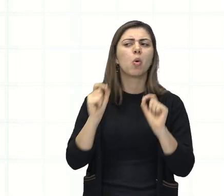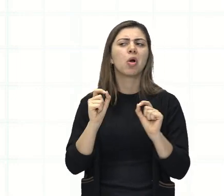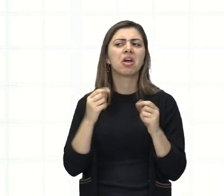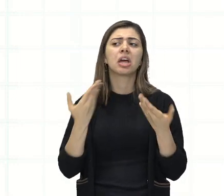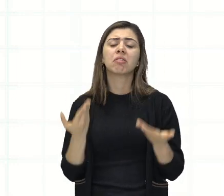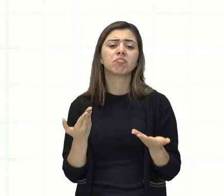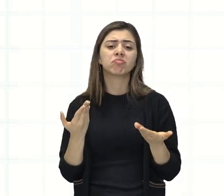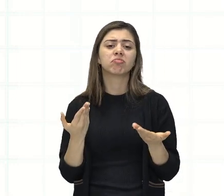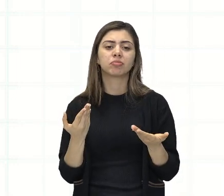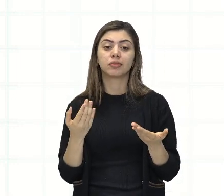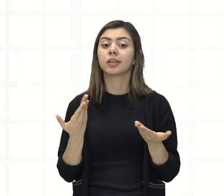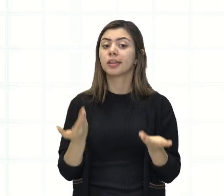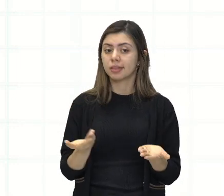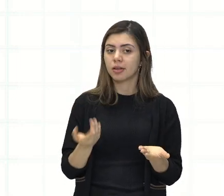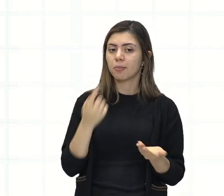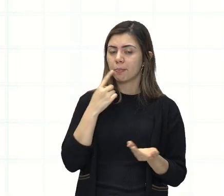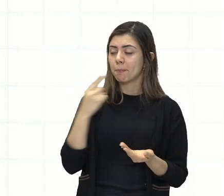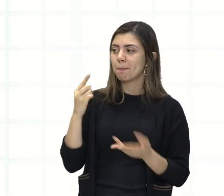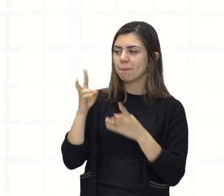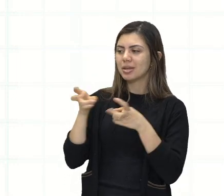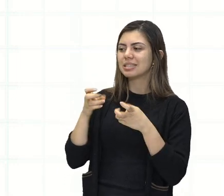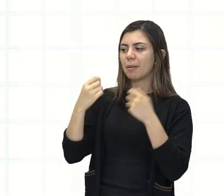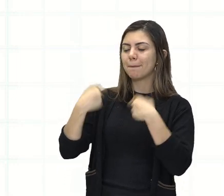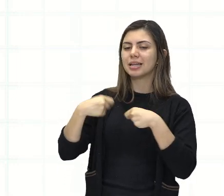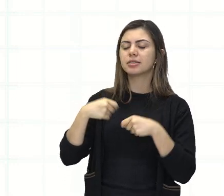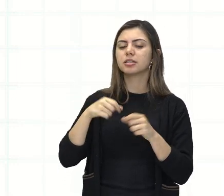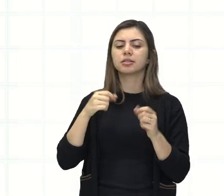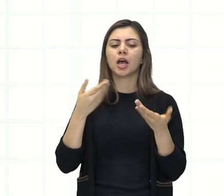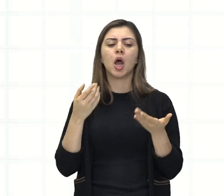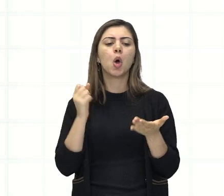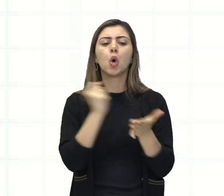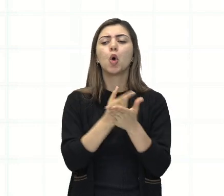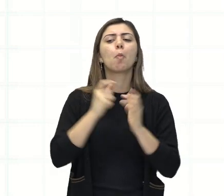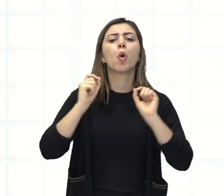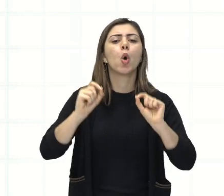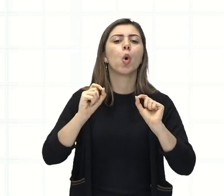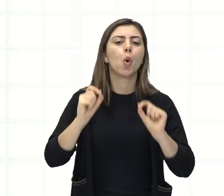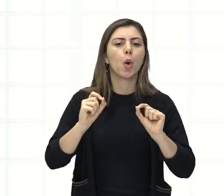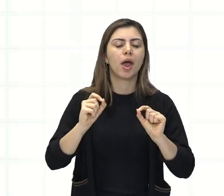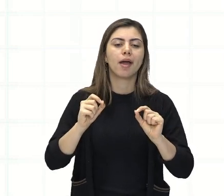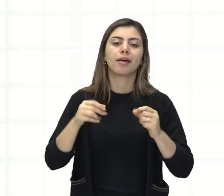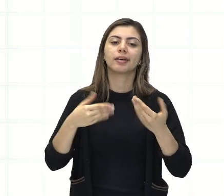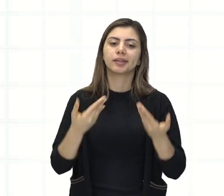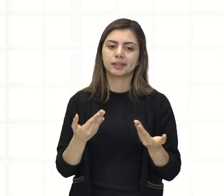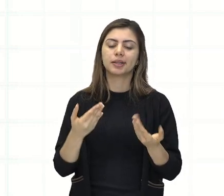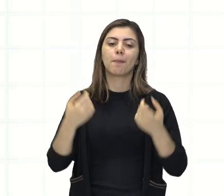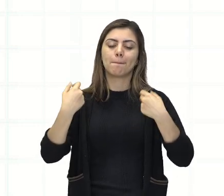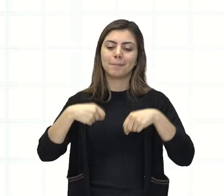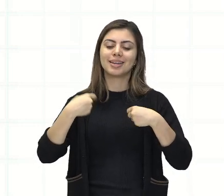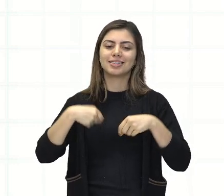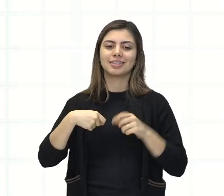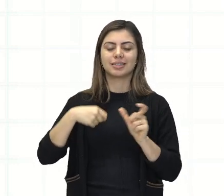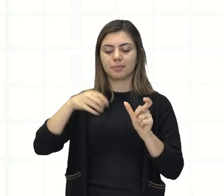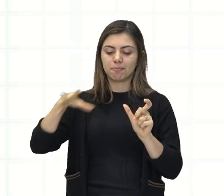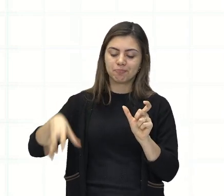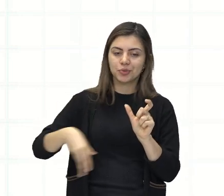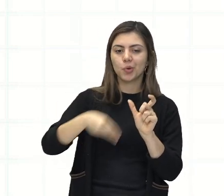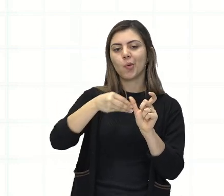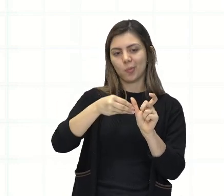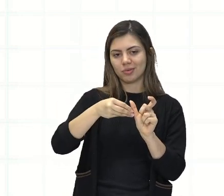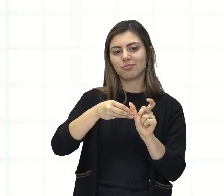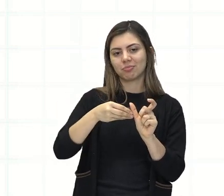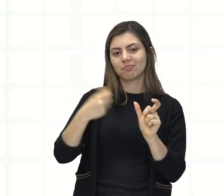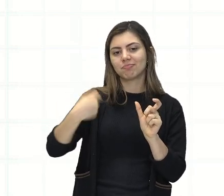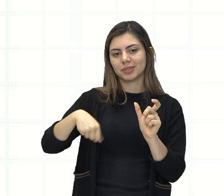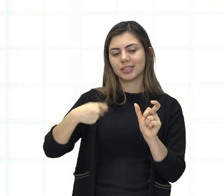algo, né? Então, nossa gramática interna pergunta o que foi. E aí, o sentido, completa o sentido desse